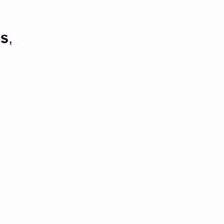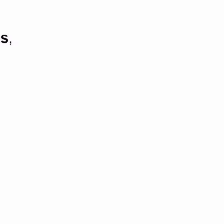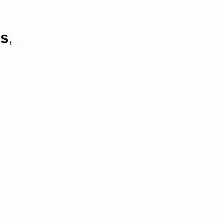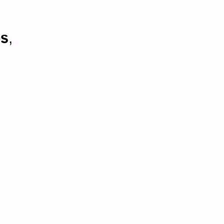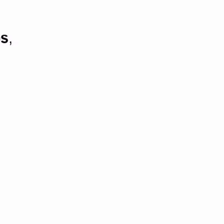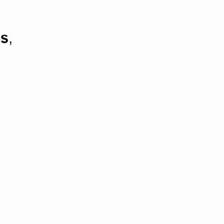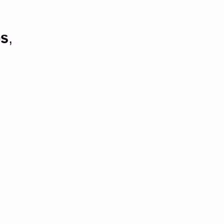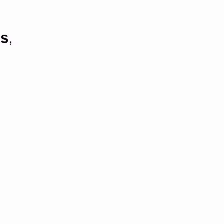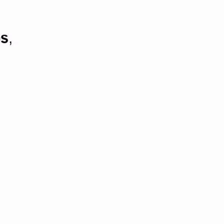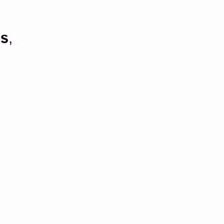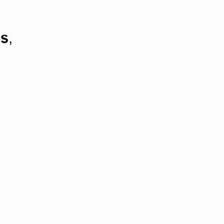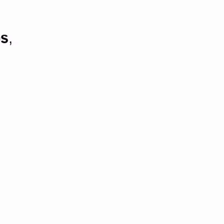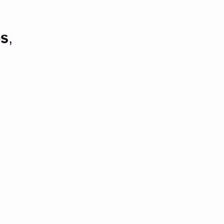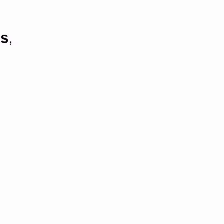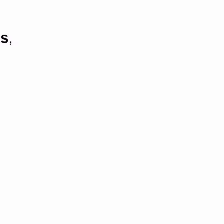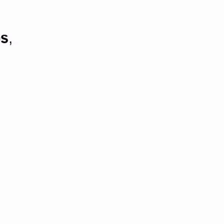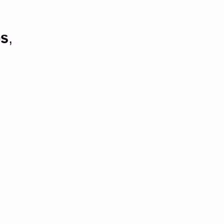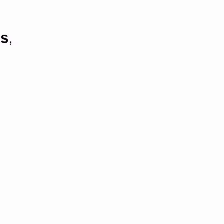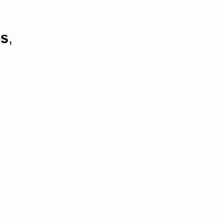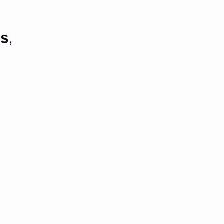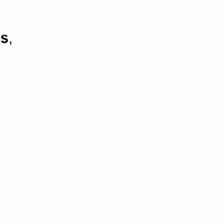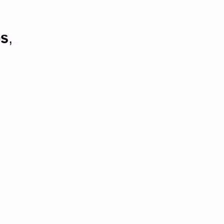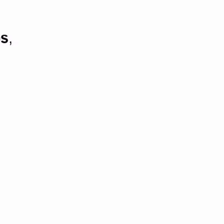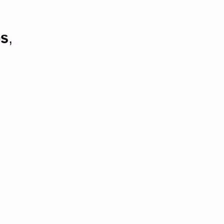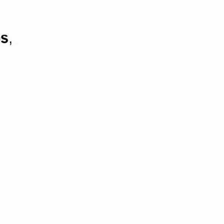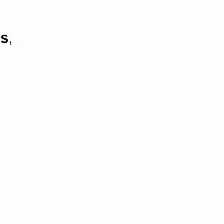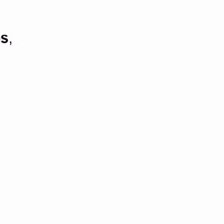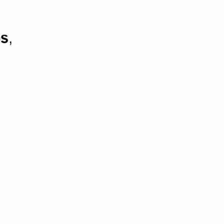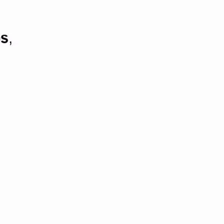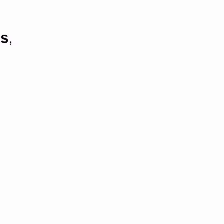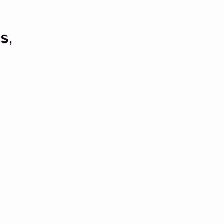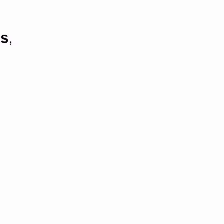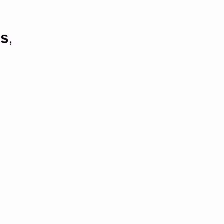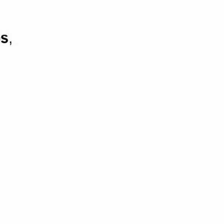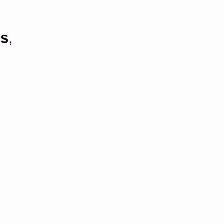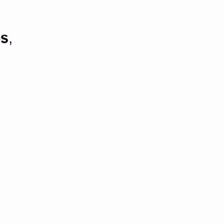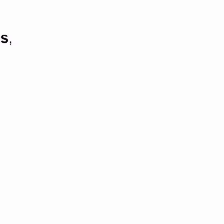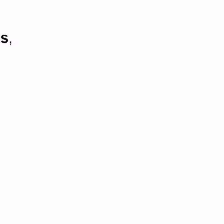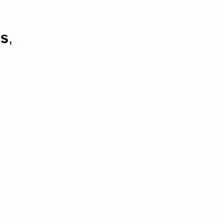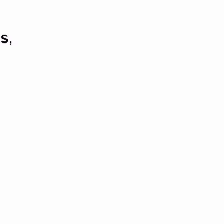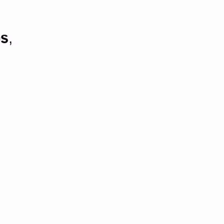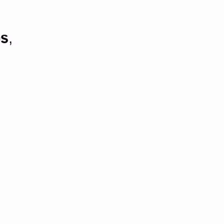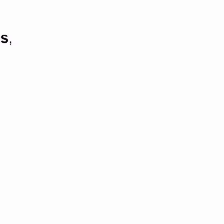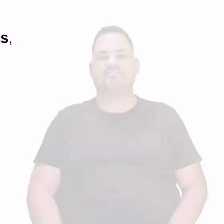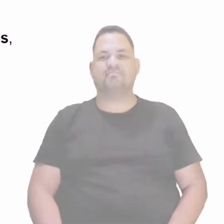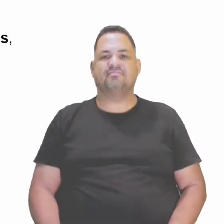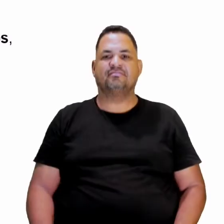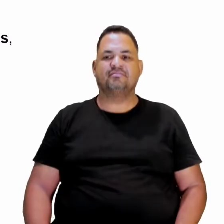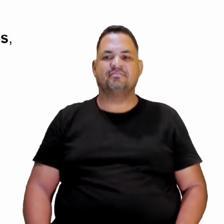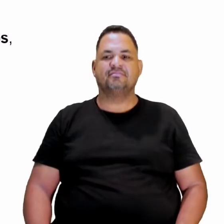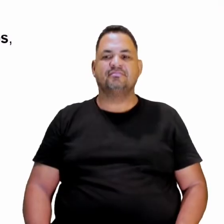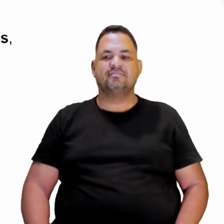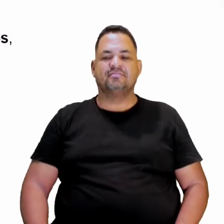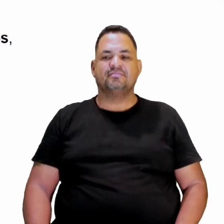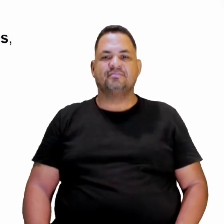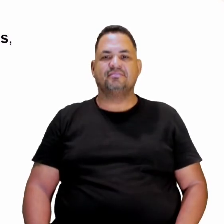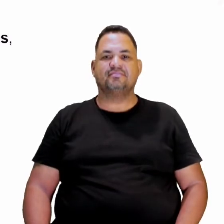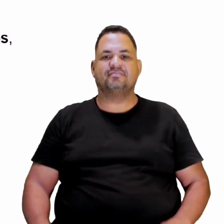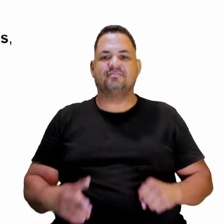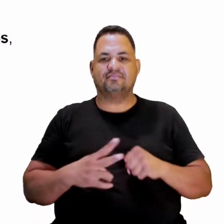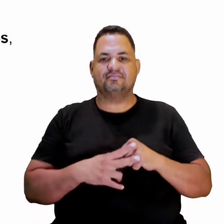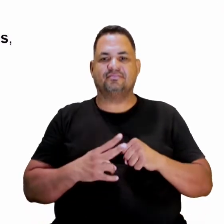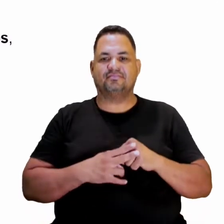bastante, alguns permanecem até a mesma coisa, enfim. Mas sim, eles são regular verbs, eles são